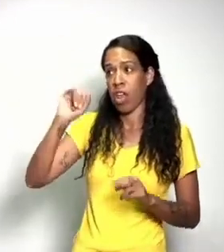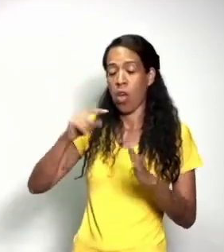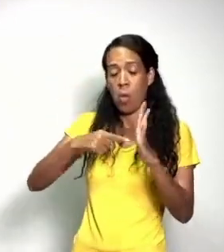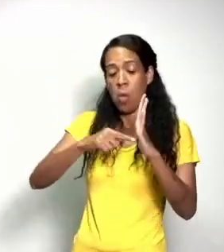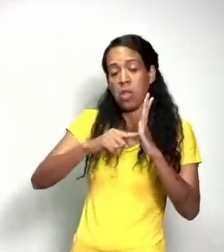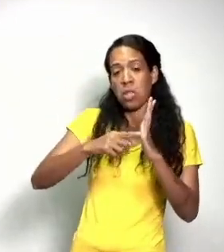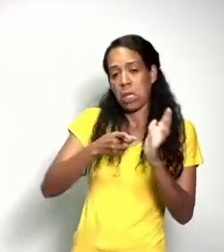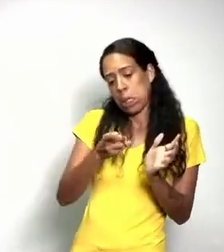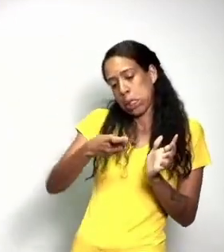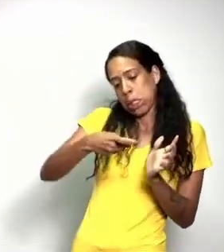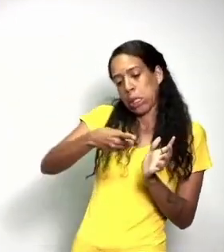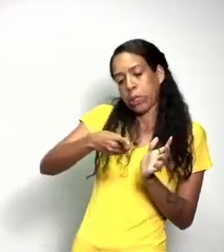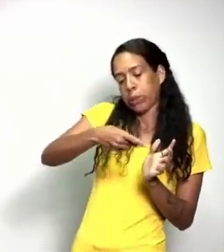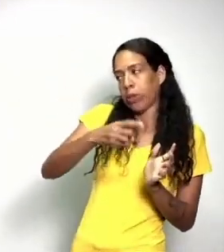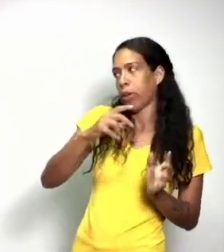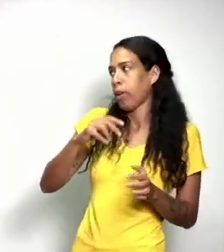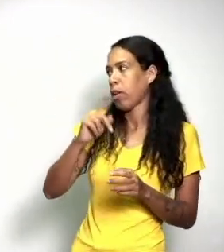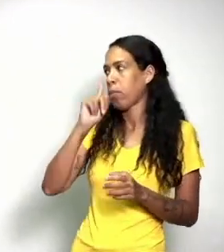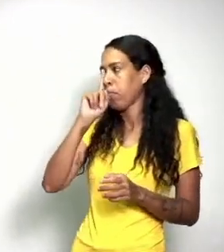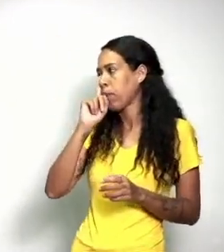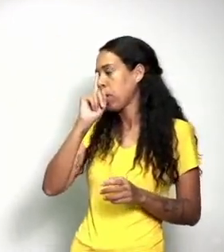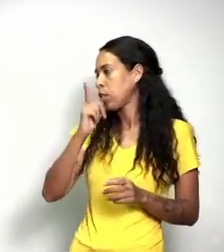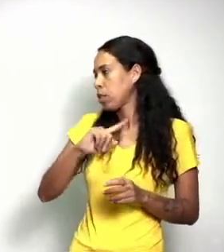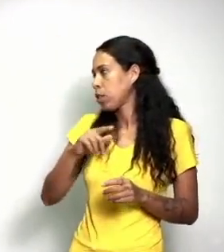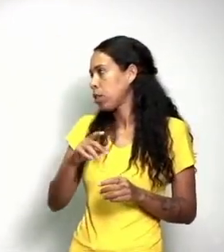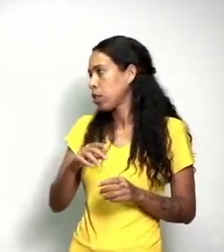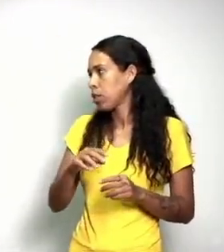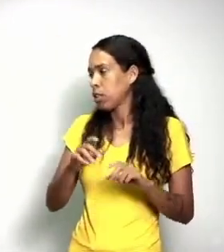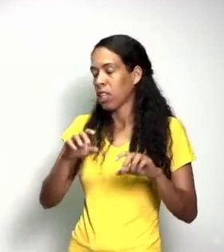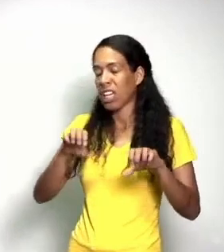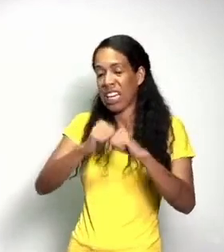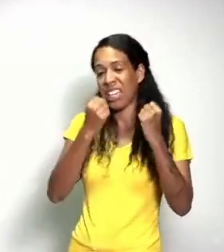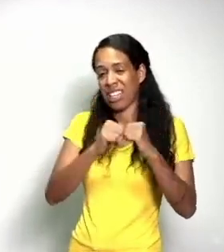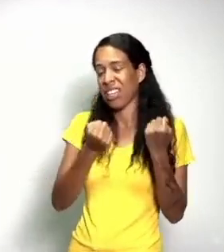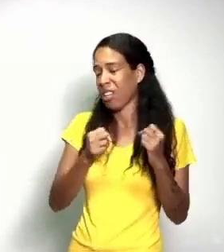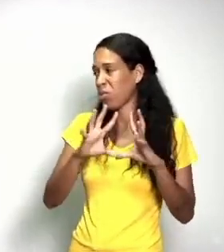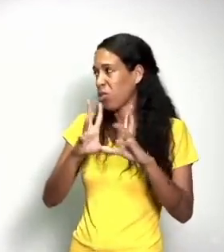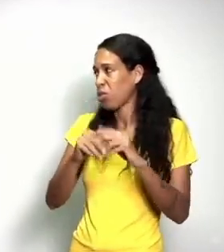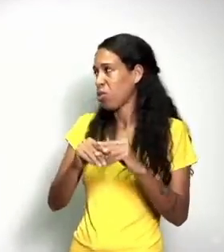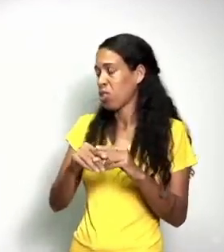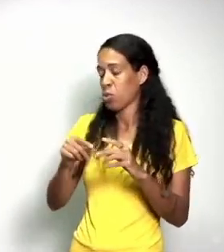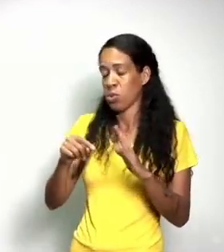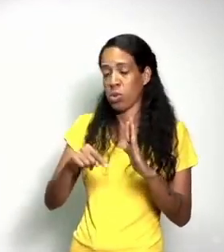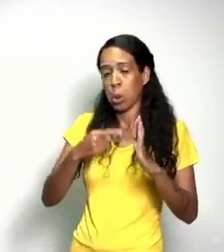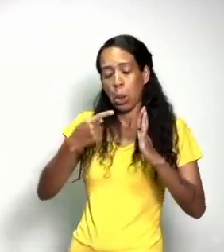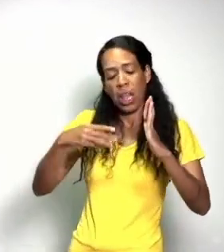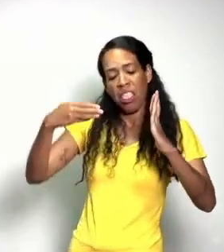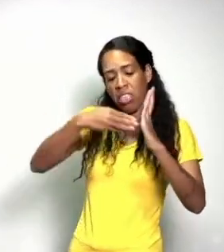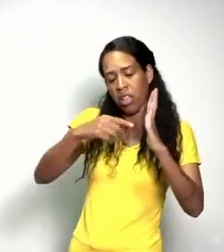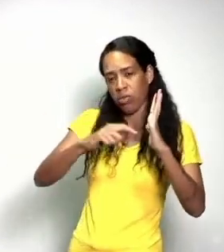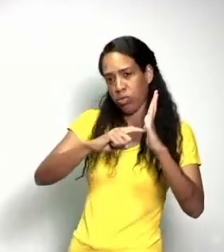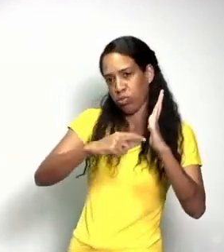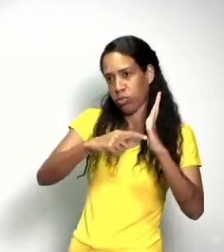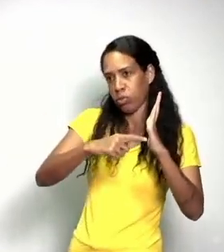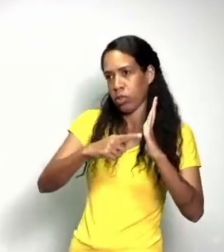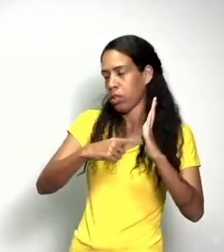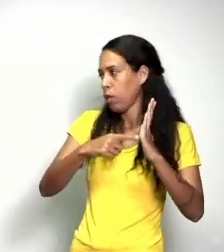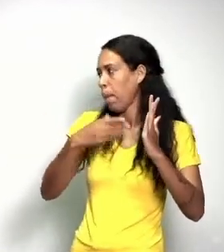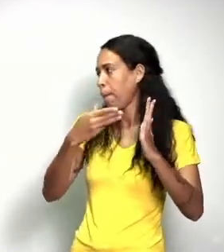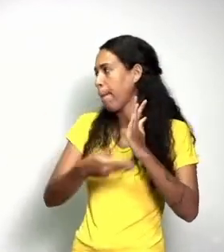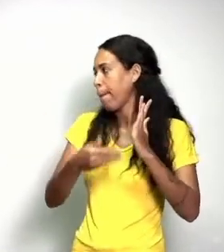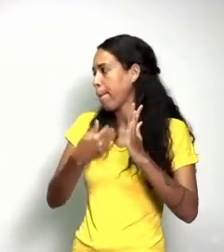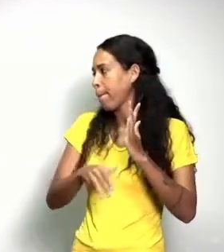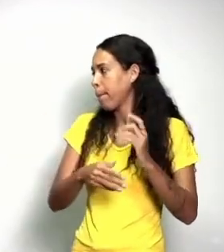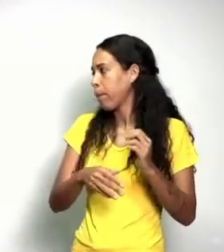entrem tortos. É muito fácil ele entrar torto, ele acaba corroendo todo o disco interno. Então, você vai acabar perdendo